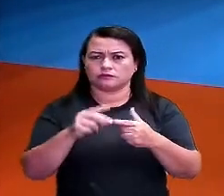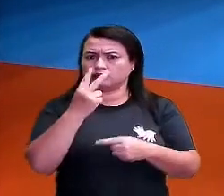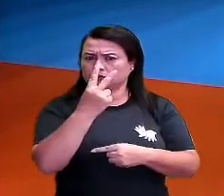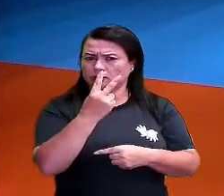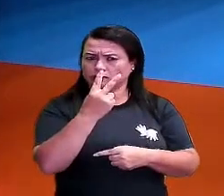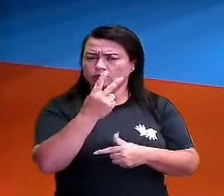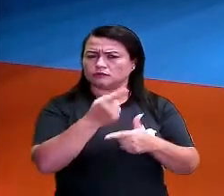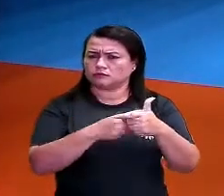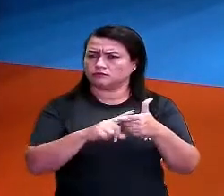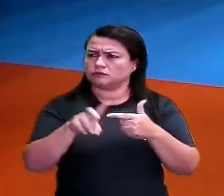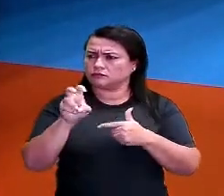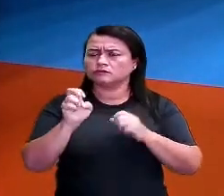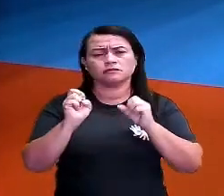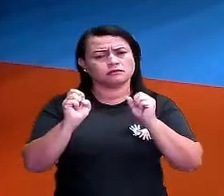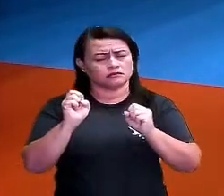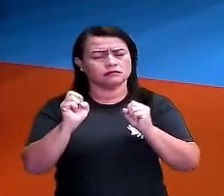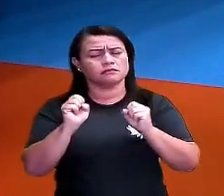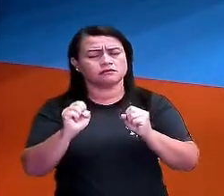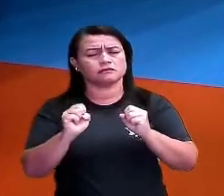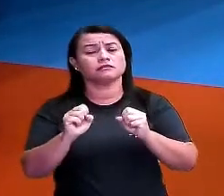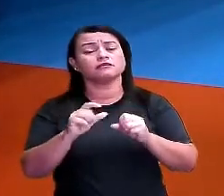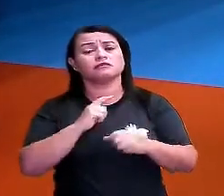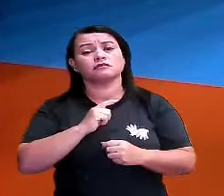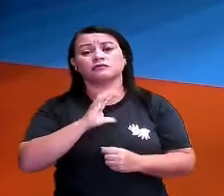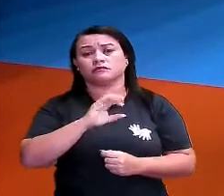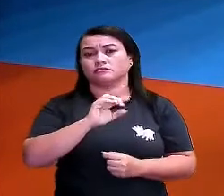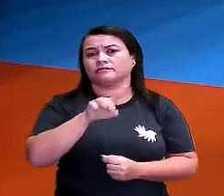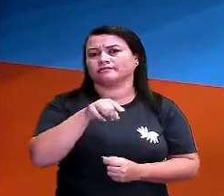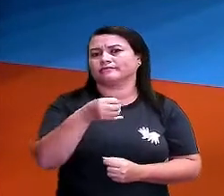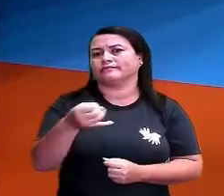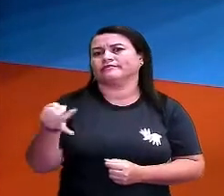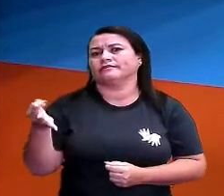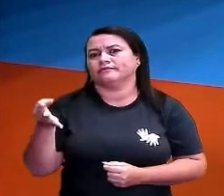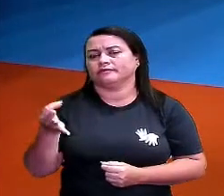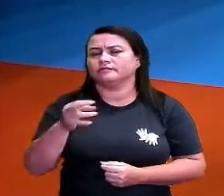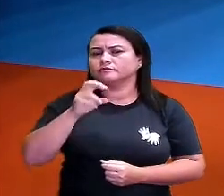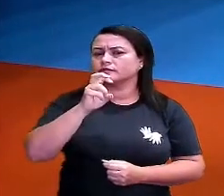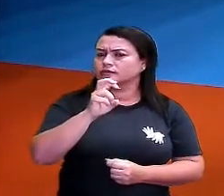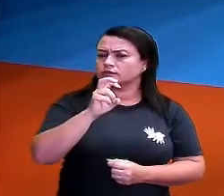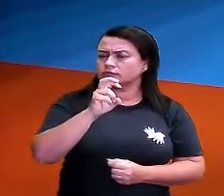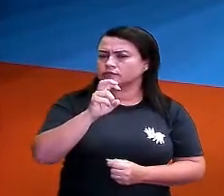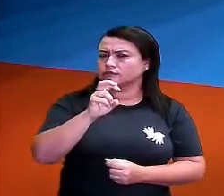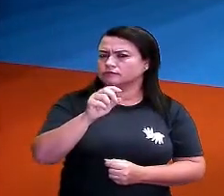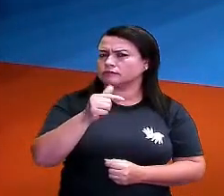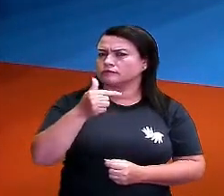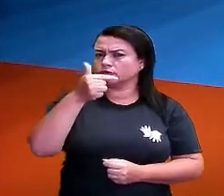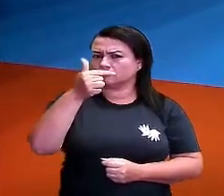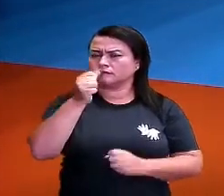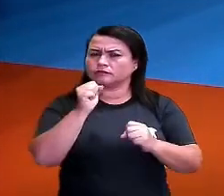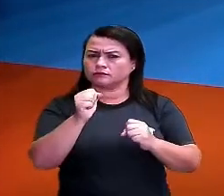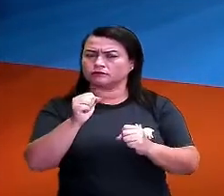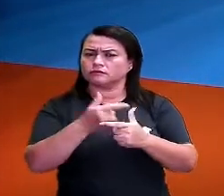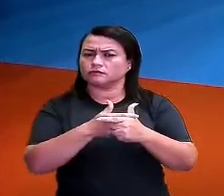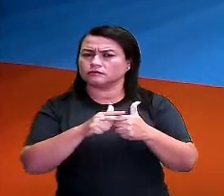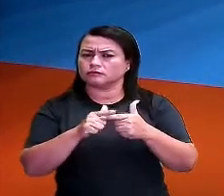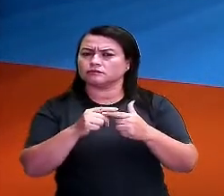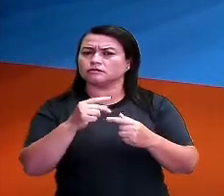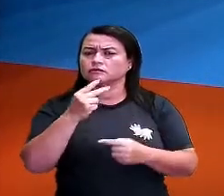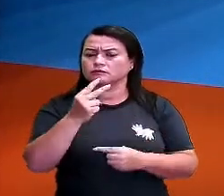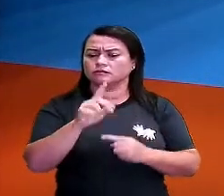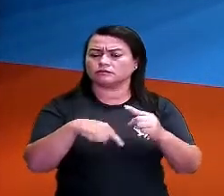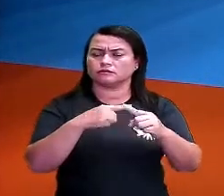5? Sim, vai dar um número decimal. Mas 5 por 2, ele vai fazer o quê? Eu vou poder dividir por 2. 2 vezes 2,